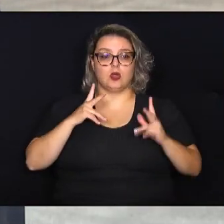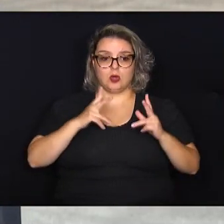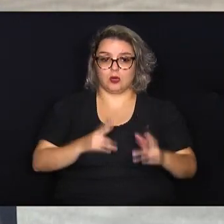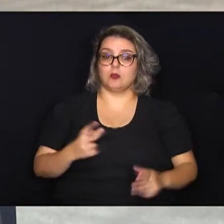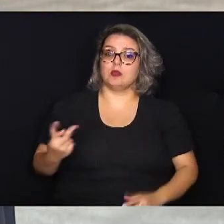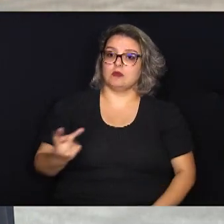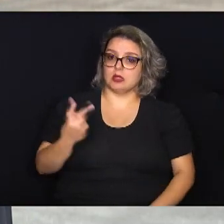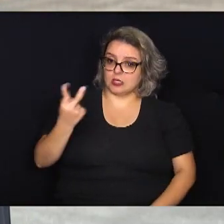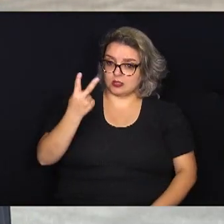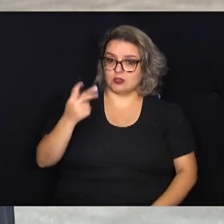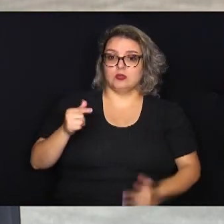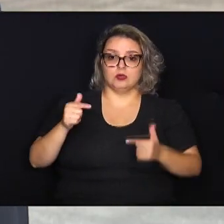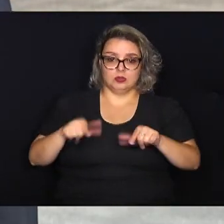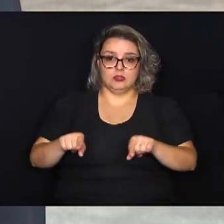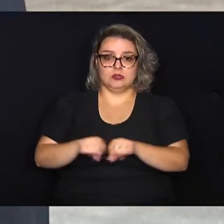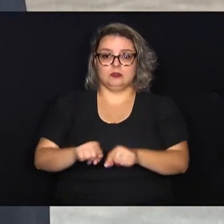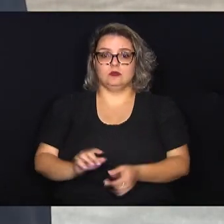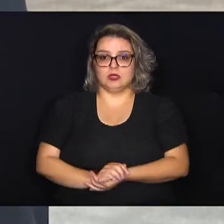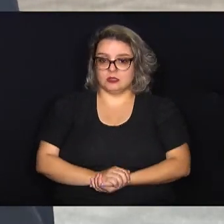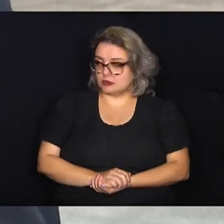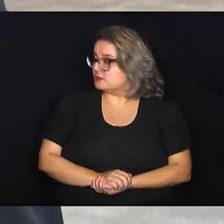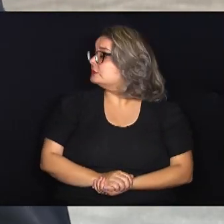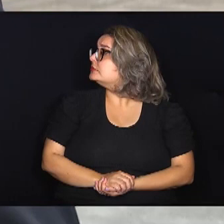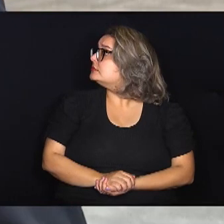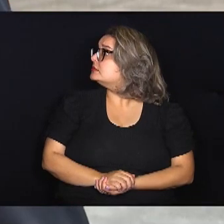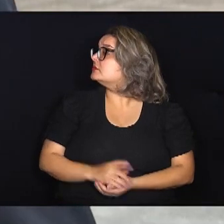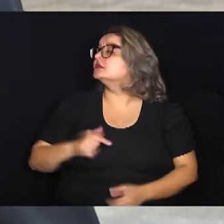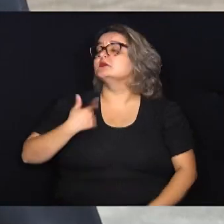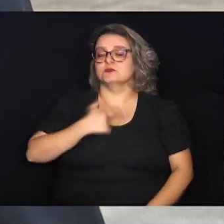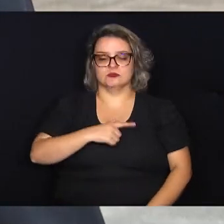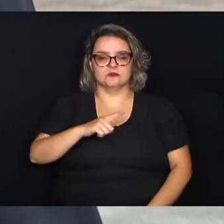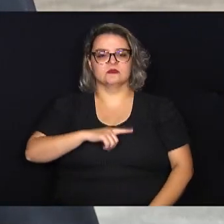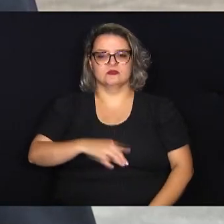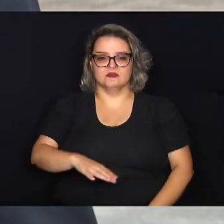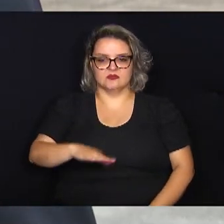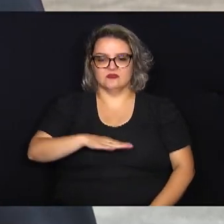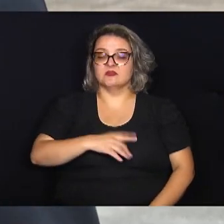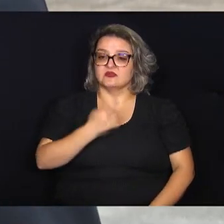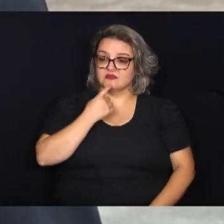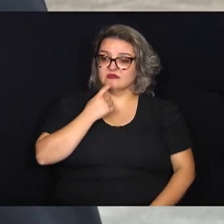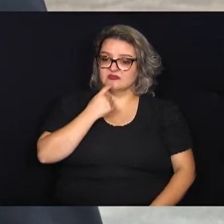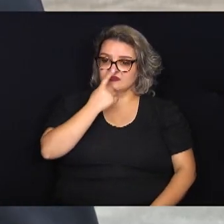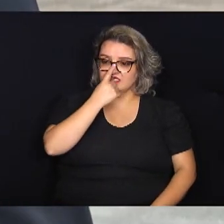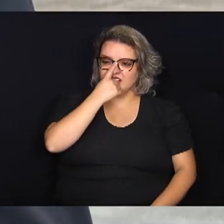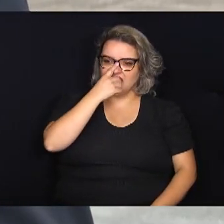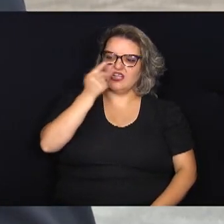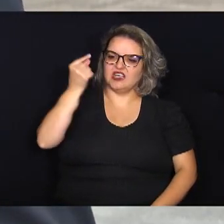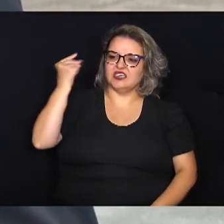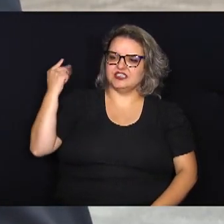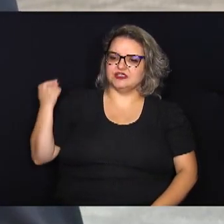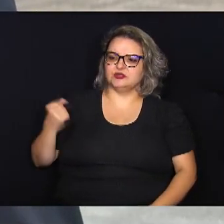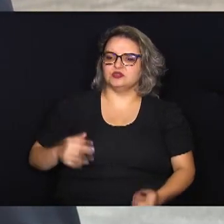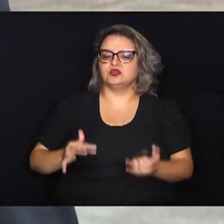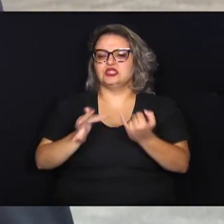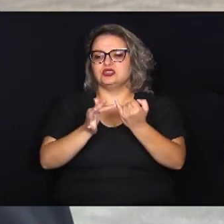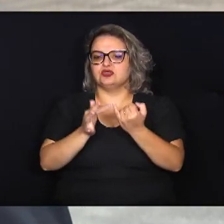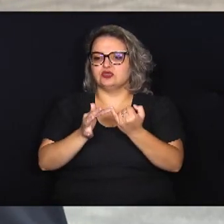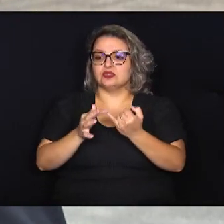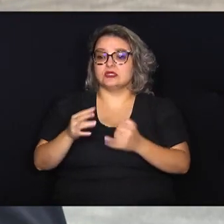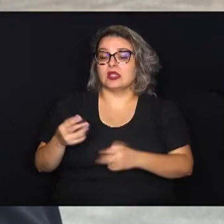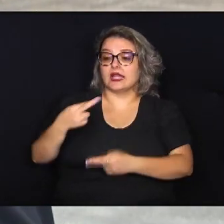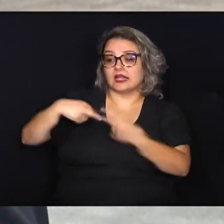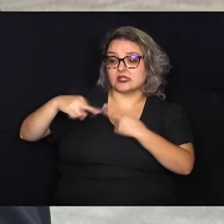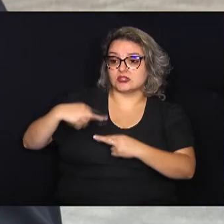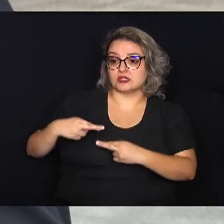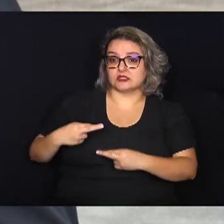valorização do local. Nós temos aqui em Campinas já há alguns anos, o Instituto Federal, de São Paulo, que é um instituto federal ligado ao governo